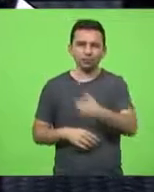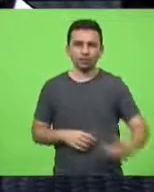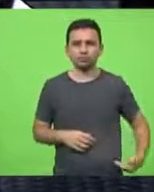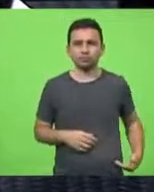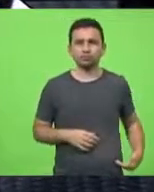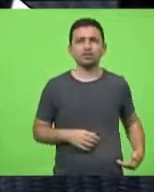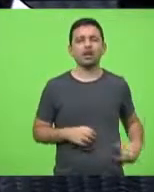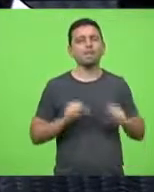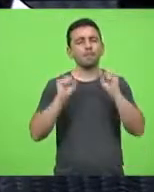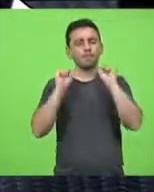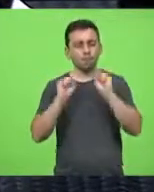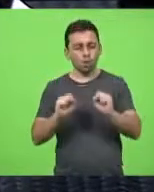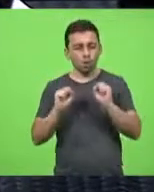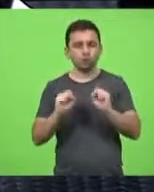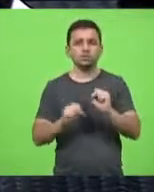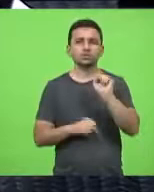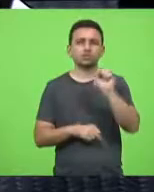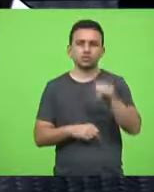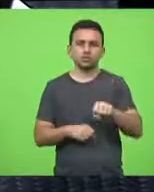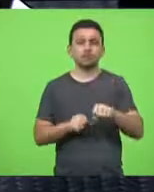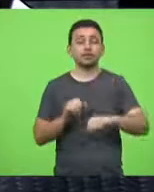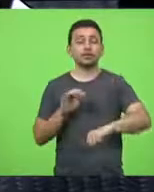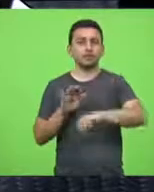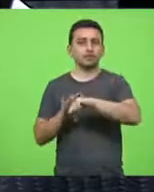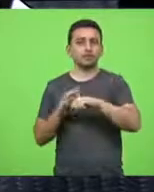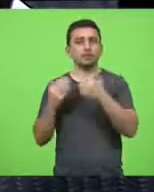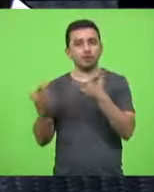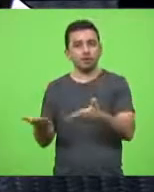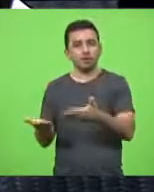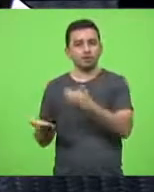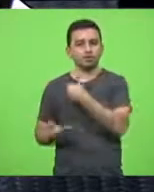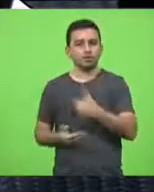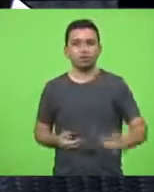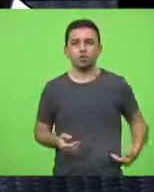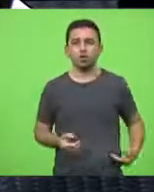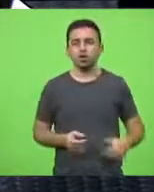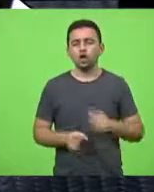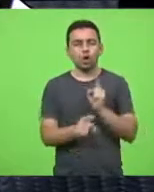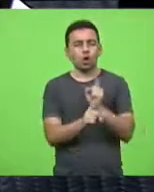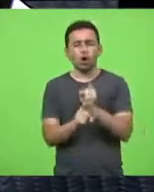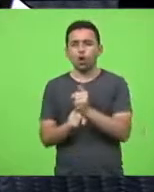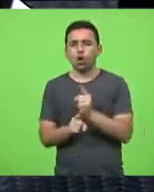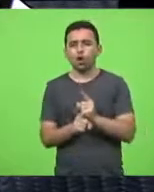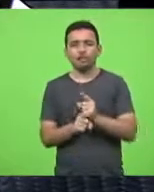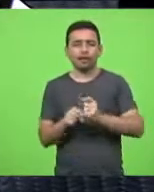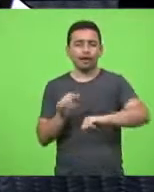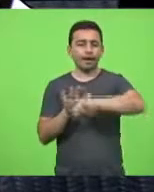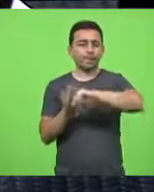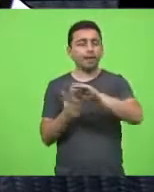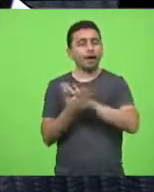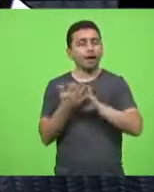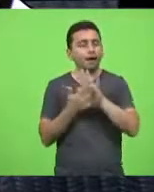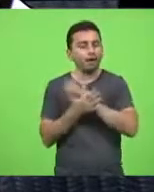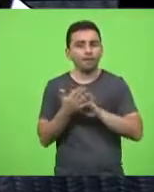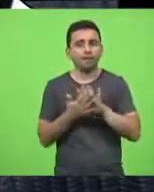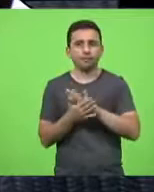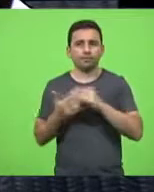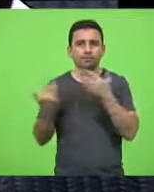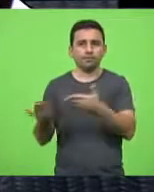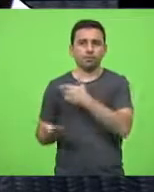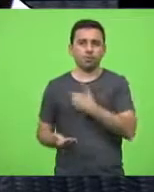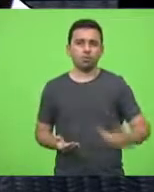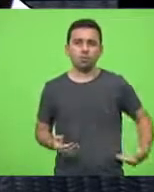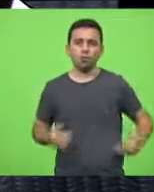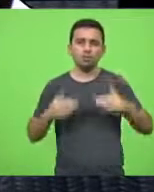poderia apreciar o crime do governador Carlos Moisés. Então, ninguém encontrou crime do governador, nem o Ministério